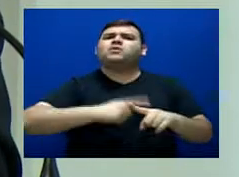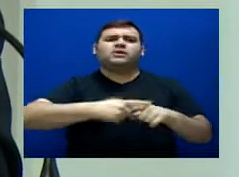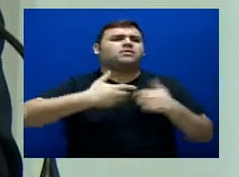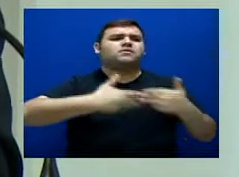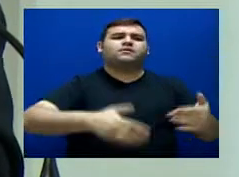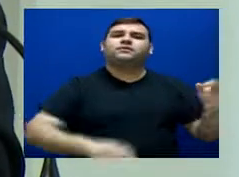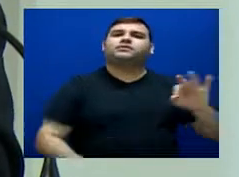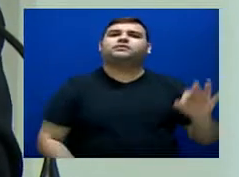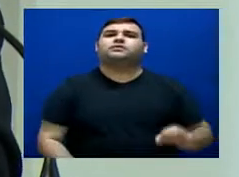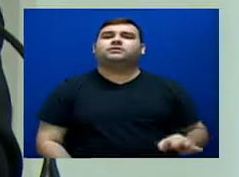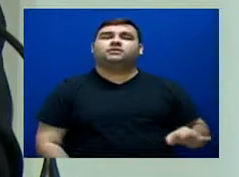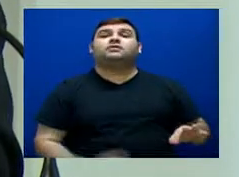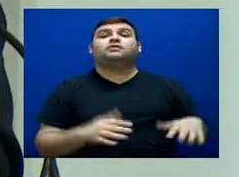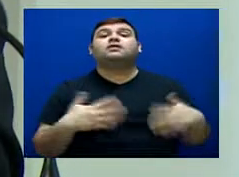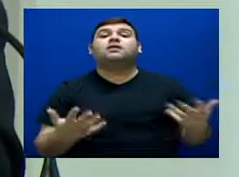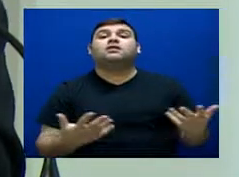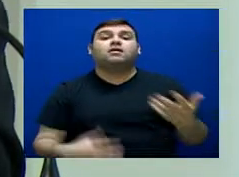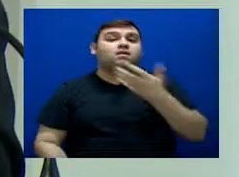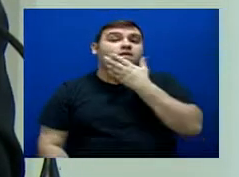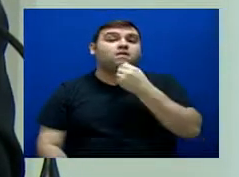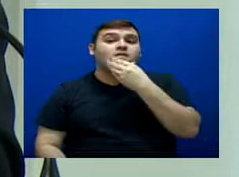convidados.